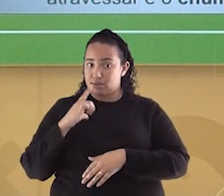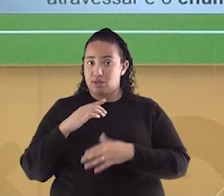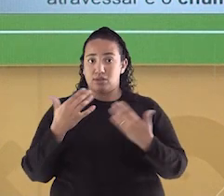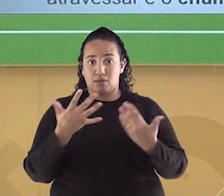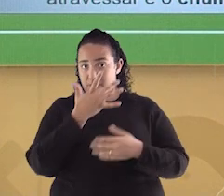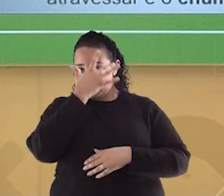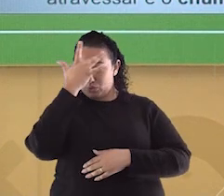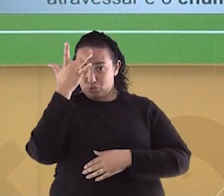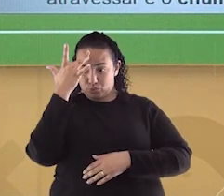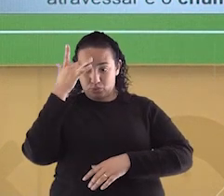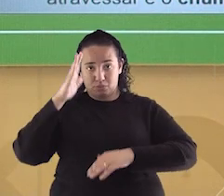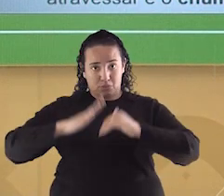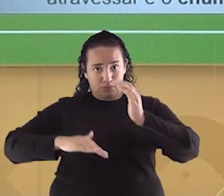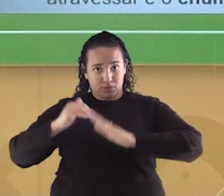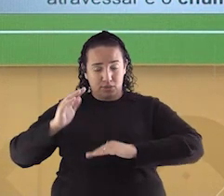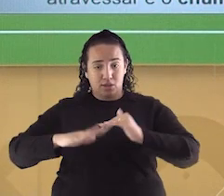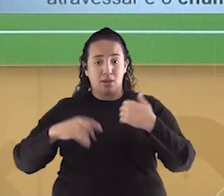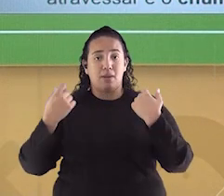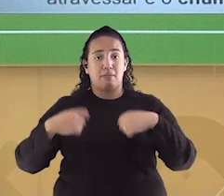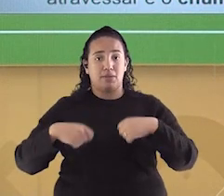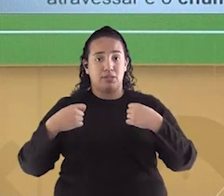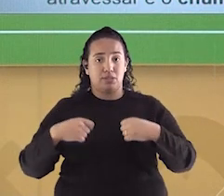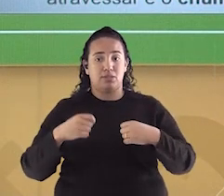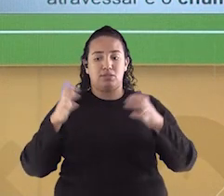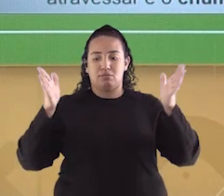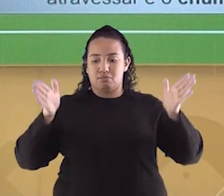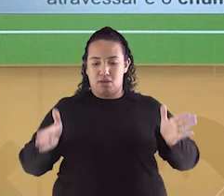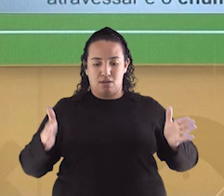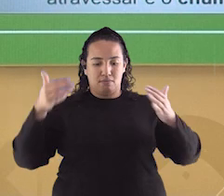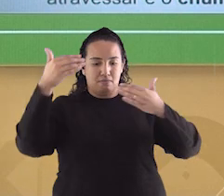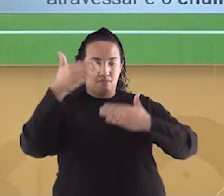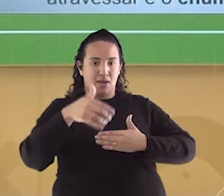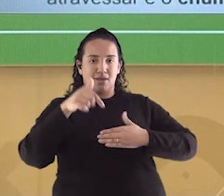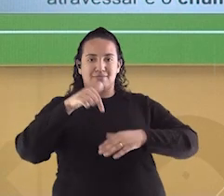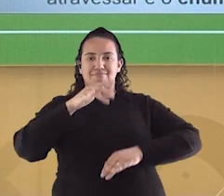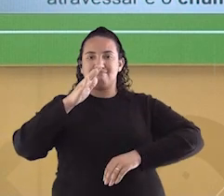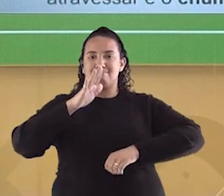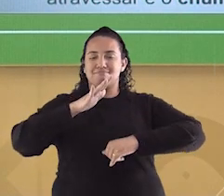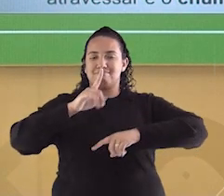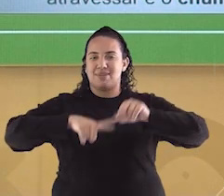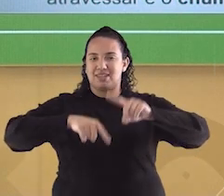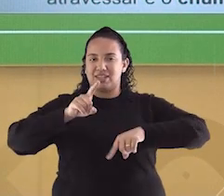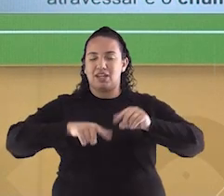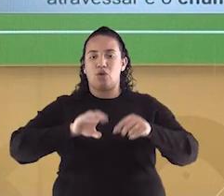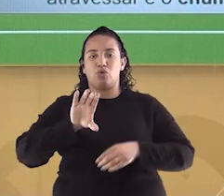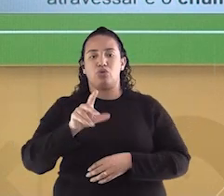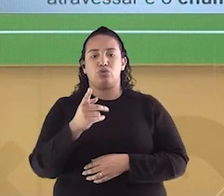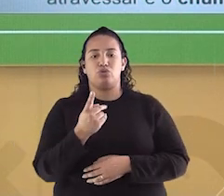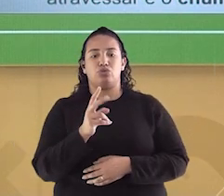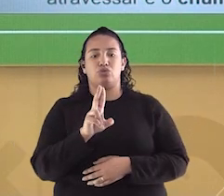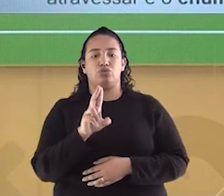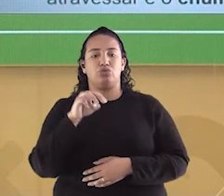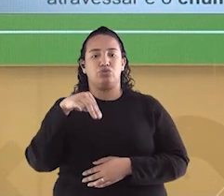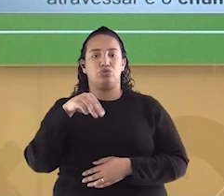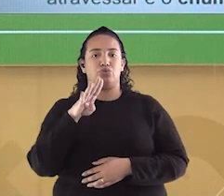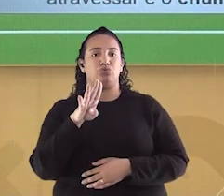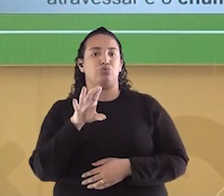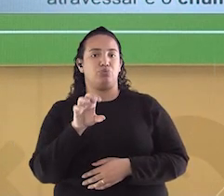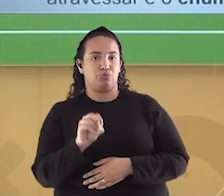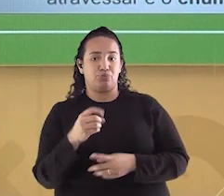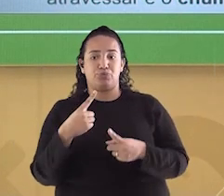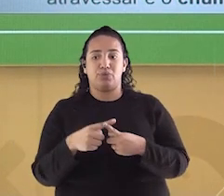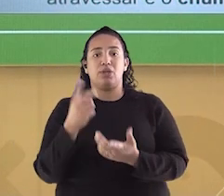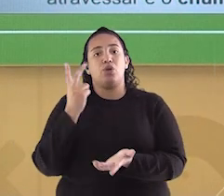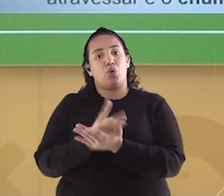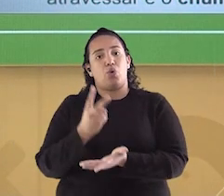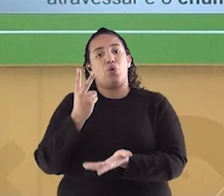opera o equipamento se protege em um local revestido de chumbo, já que ele está ali o tempo todo, né? Por mais que um paciente faça o exame